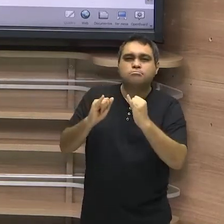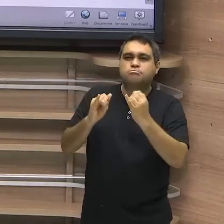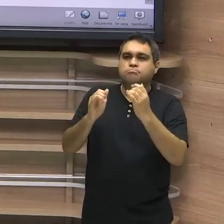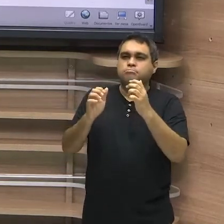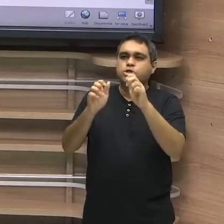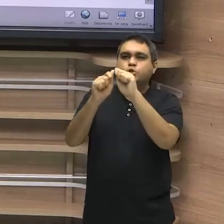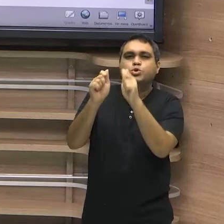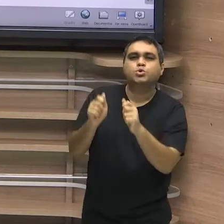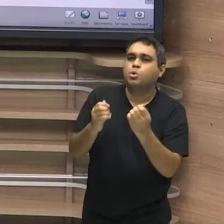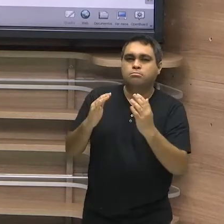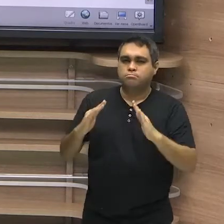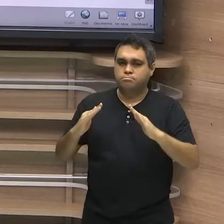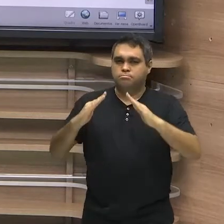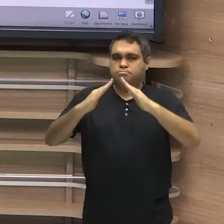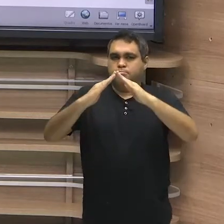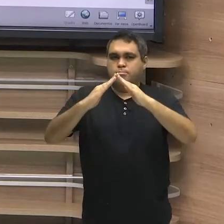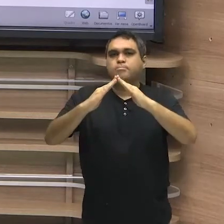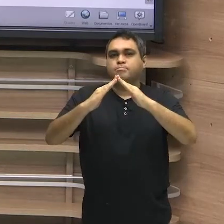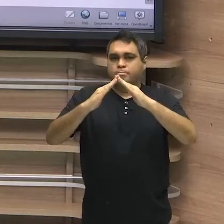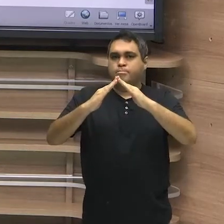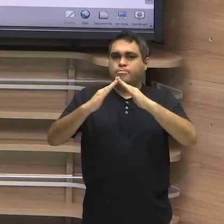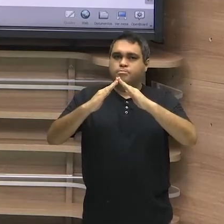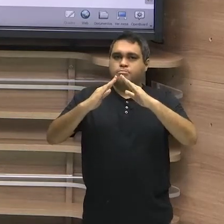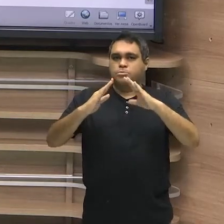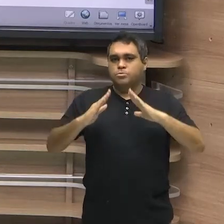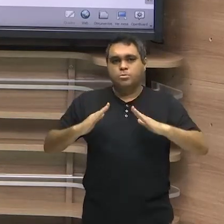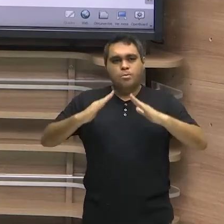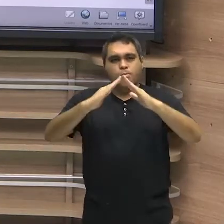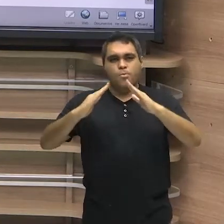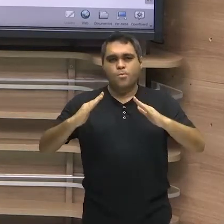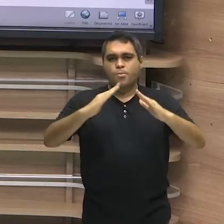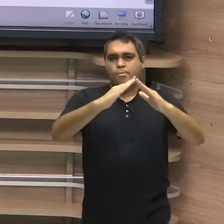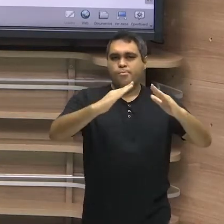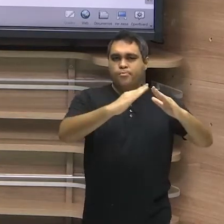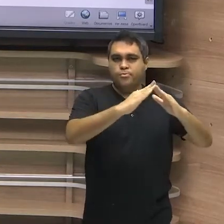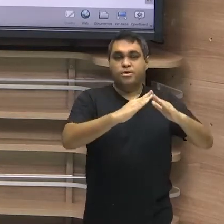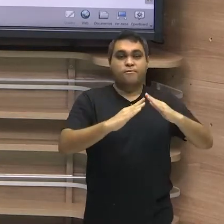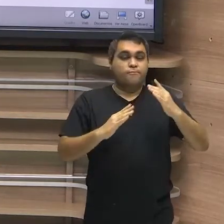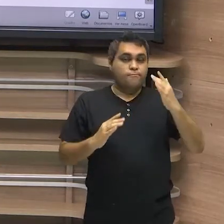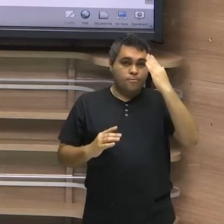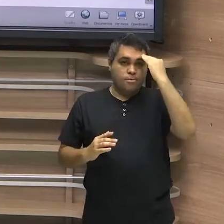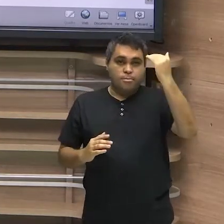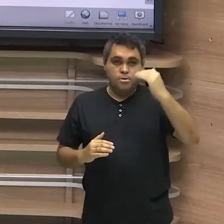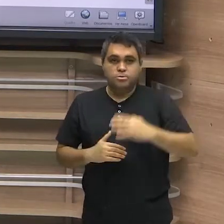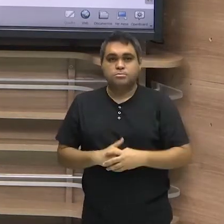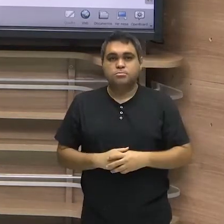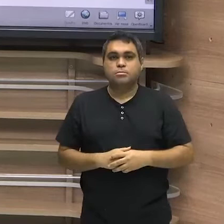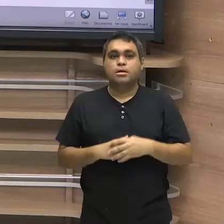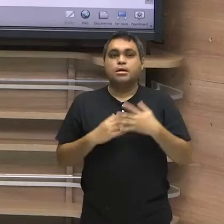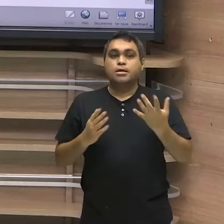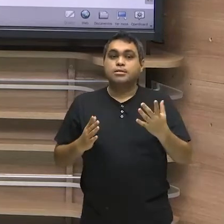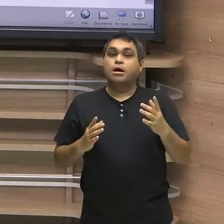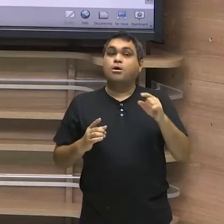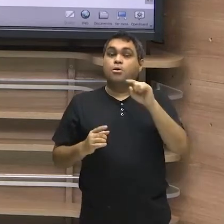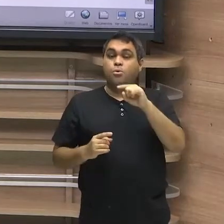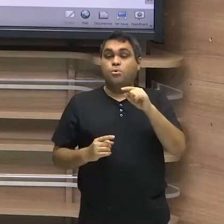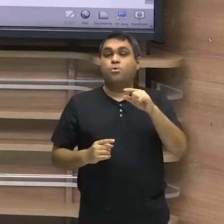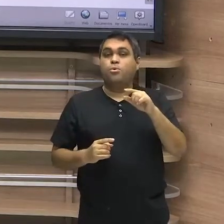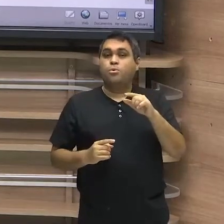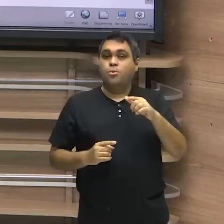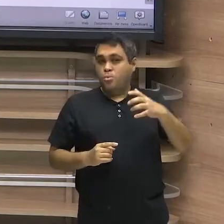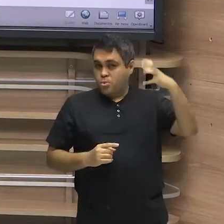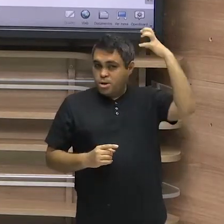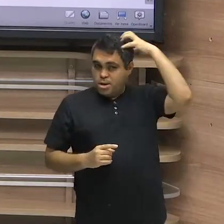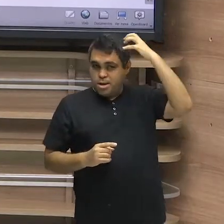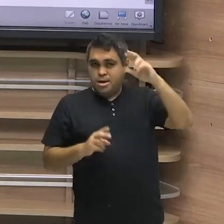esse grande rei dos caldeus, ele tentou construir um zigurate que praticamente chegasse até o céu, que é a famosa Torre